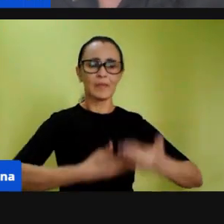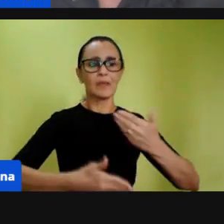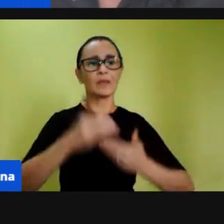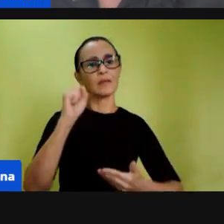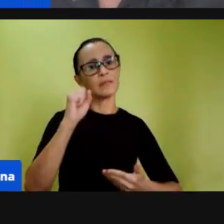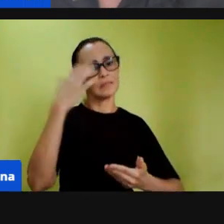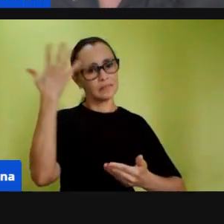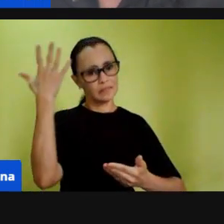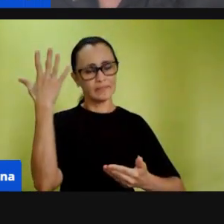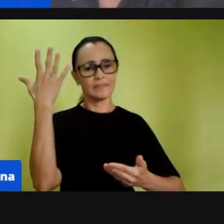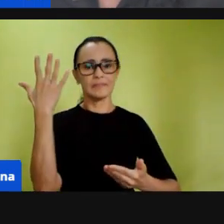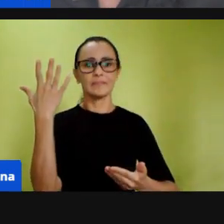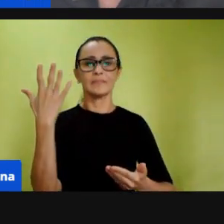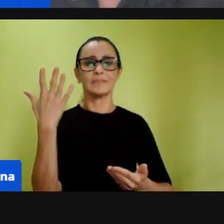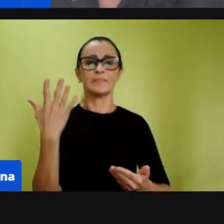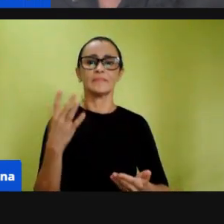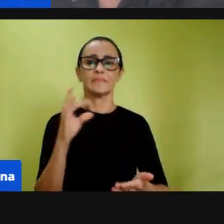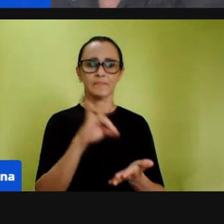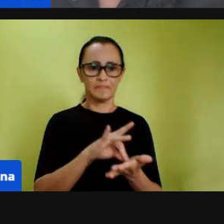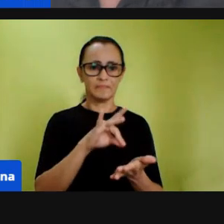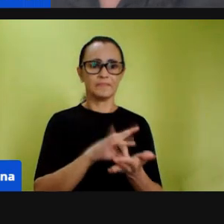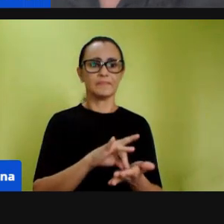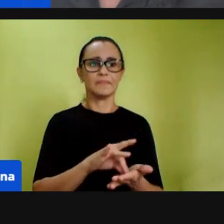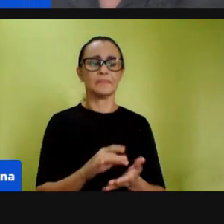Seria isso, em tese.